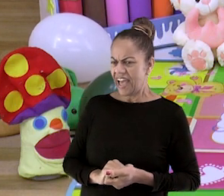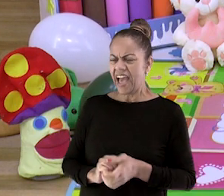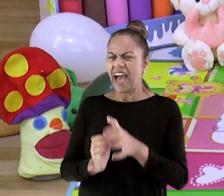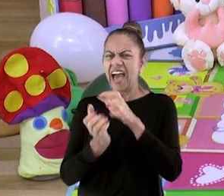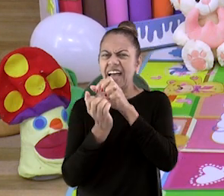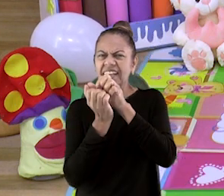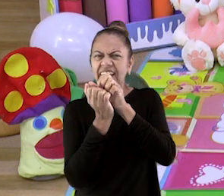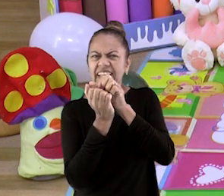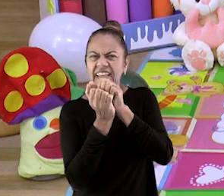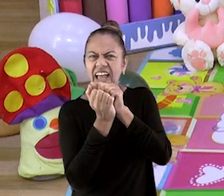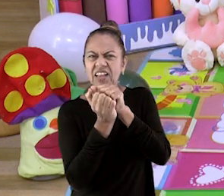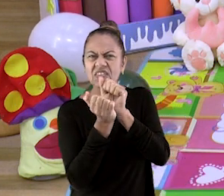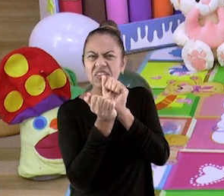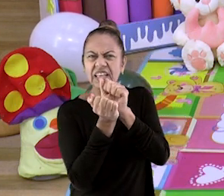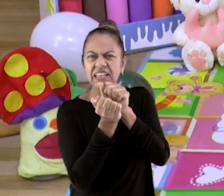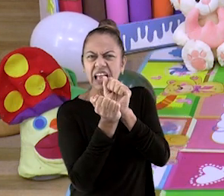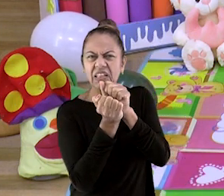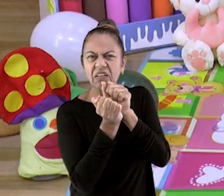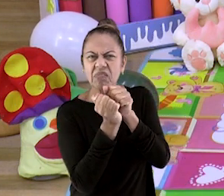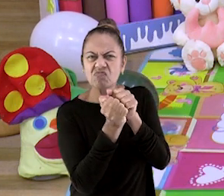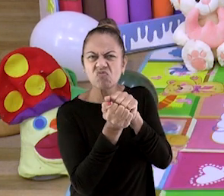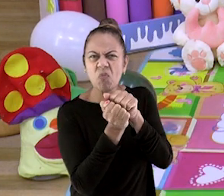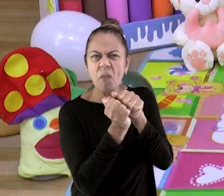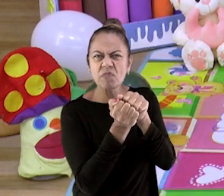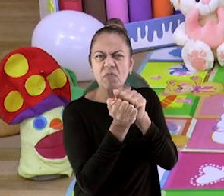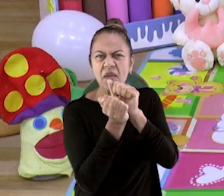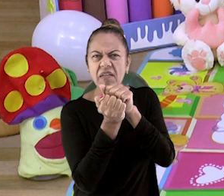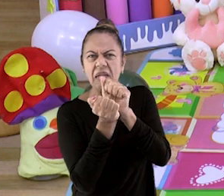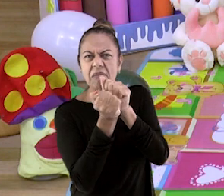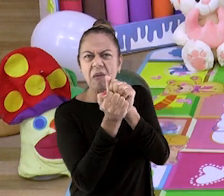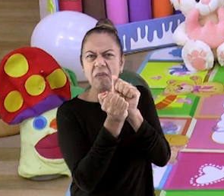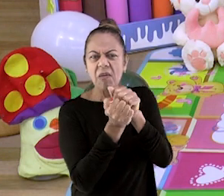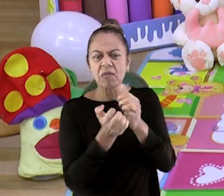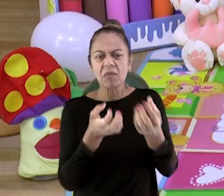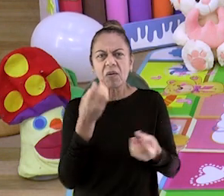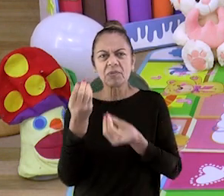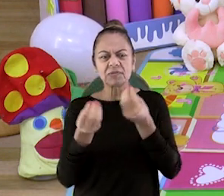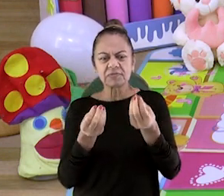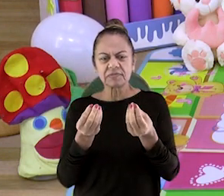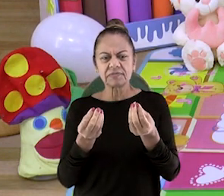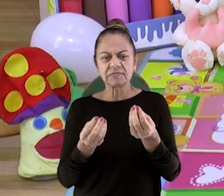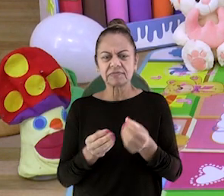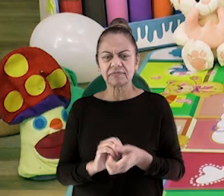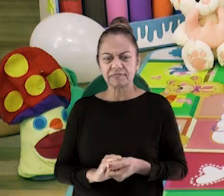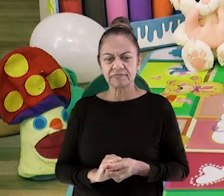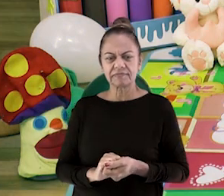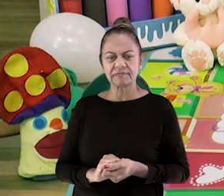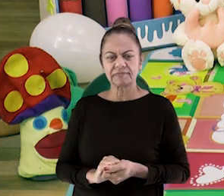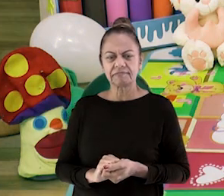dentadura o som na casa engraçada Vamos pensar